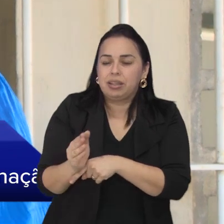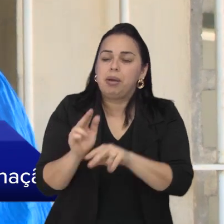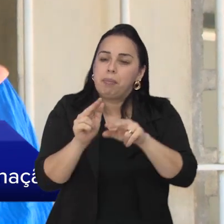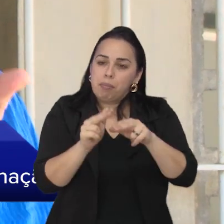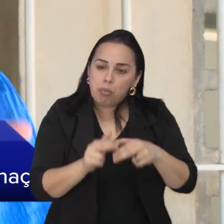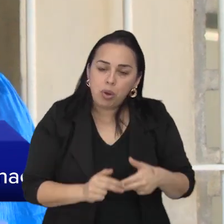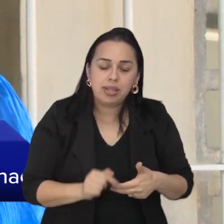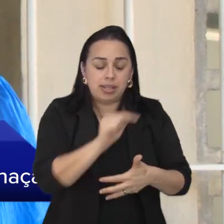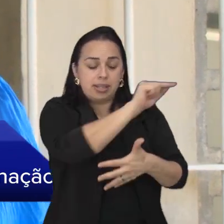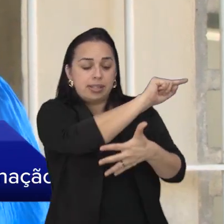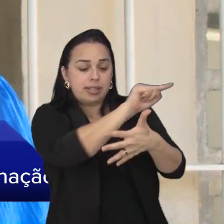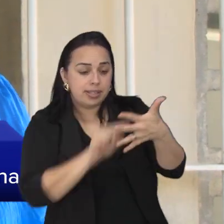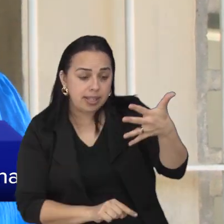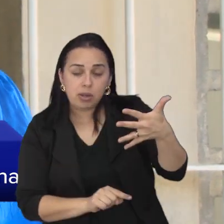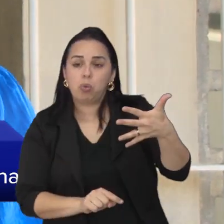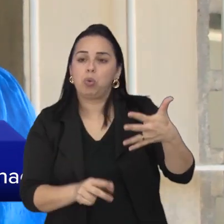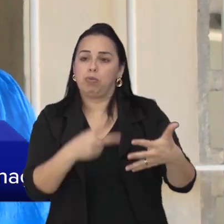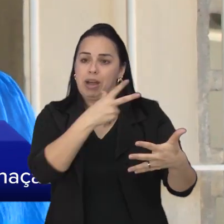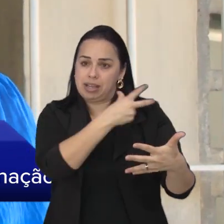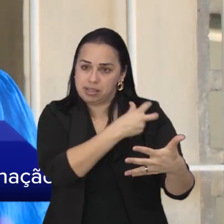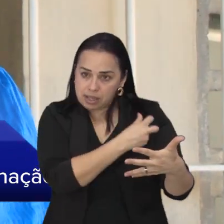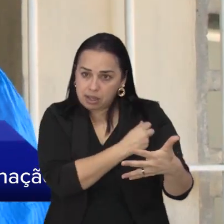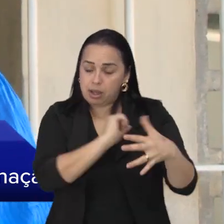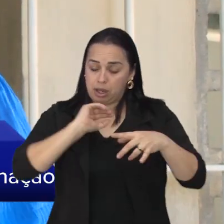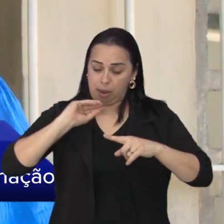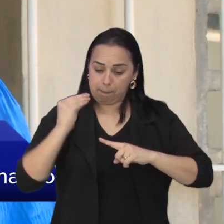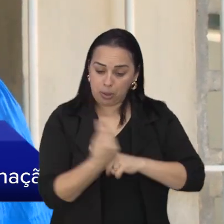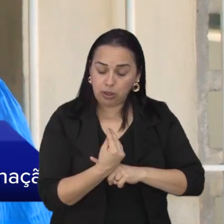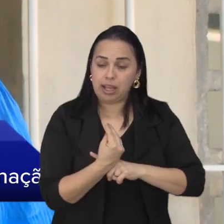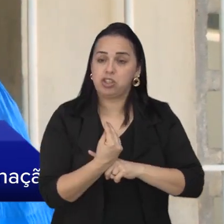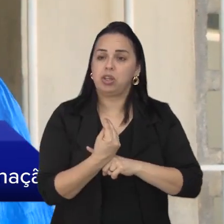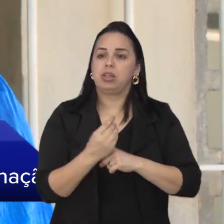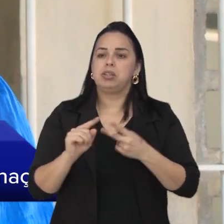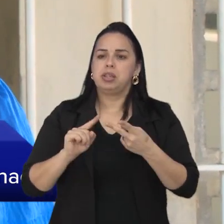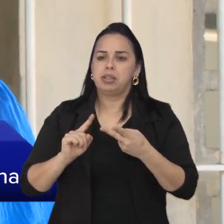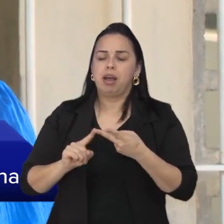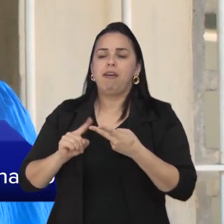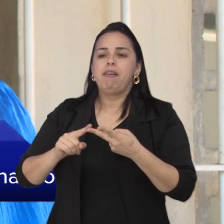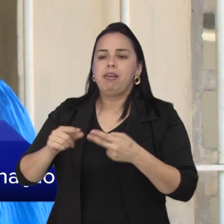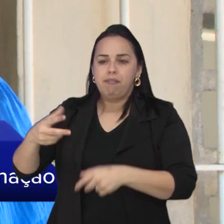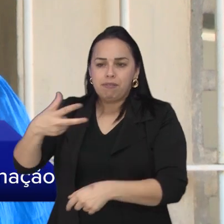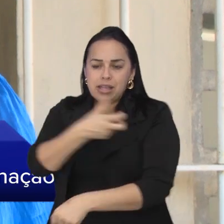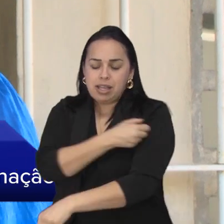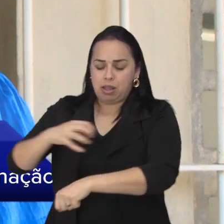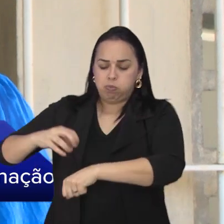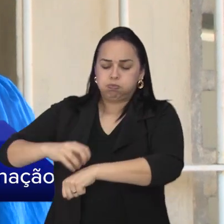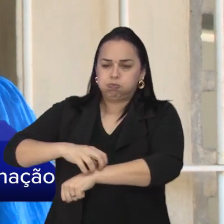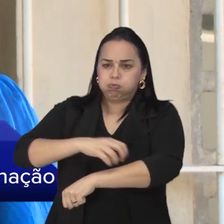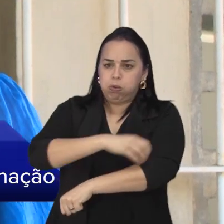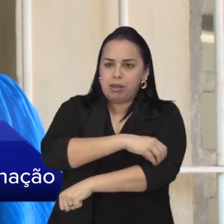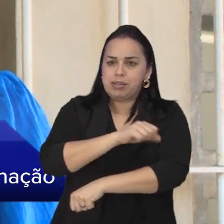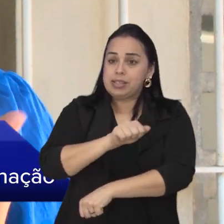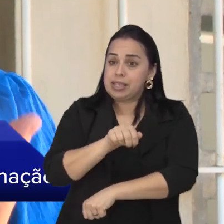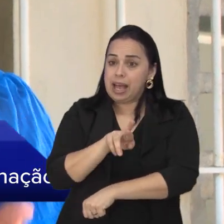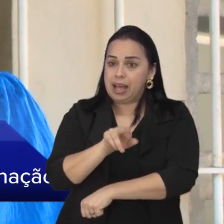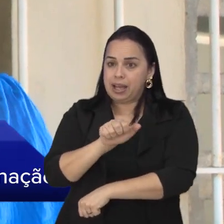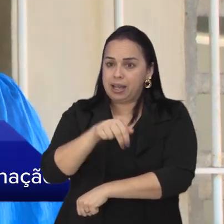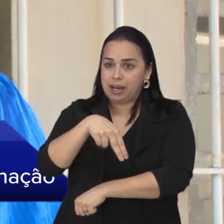volta. Então, fazer uma vacina pentavalente, uma VIP, que é uma polinativada, fazer vacina de sarampo, que é extremamente